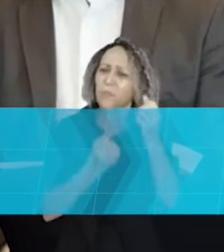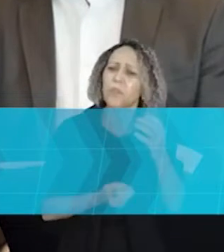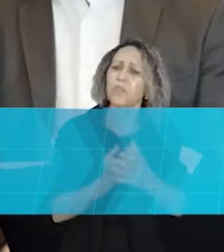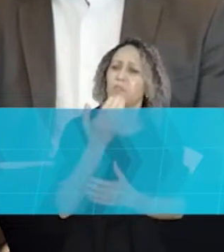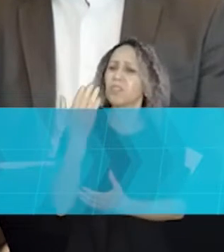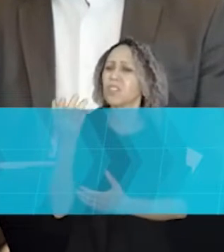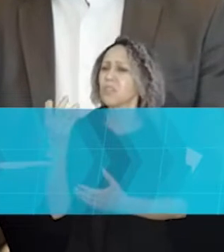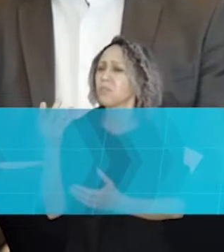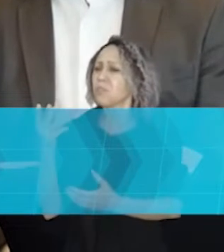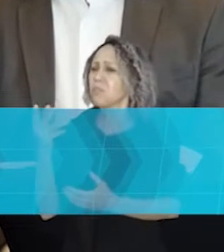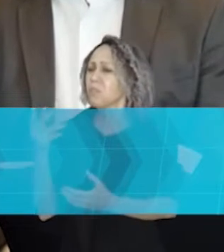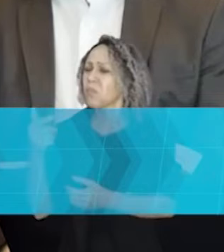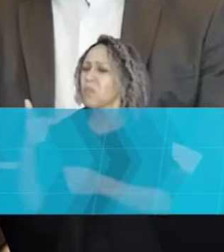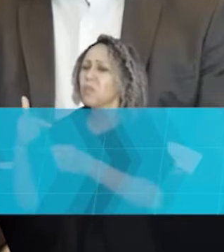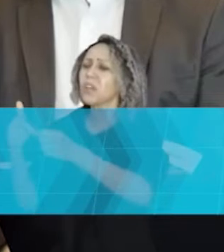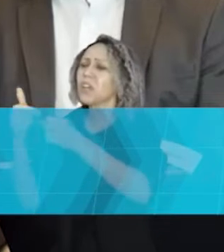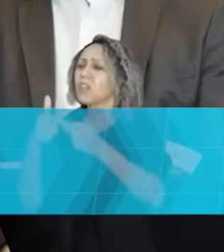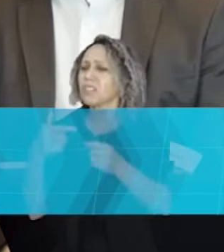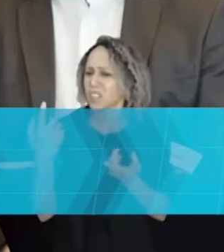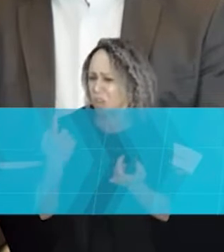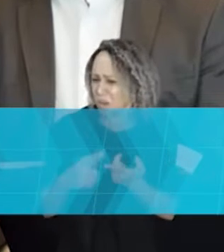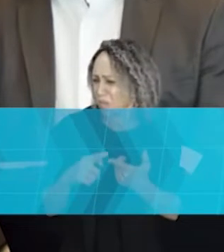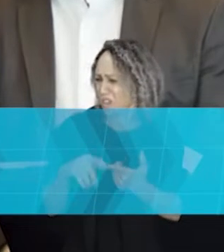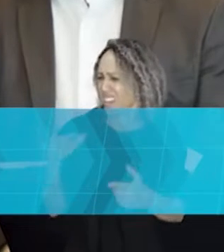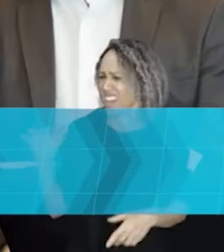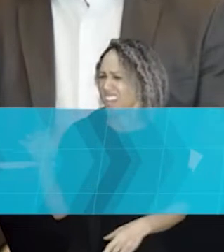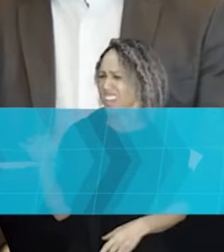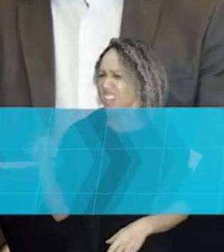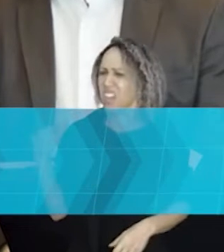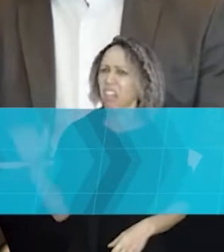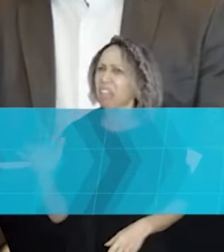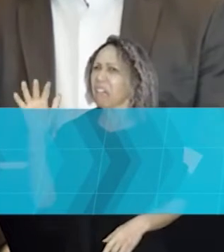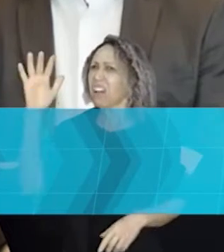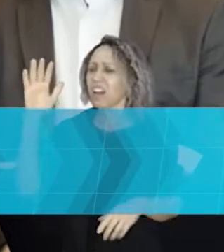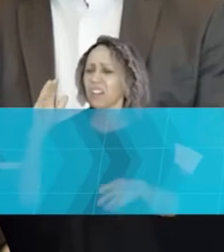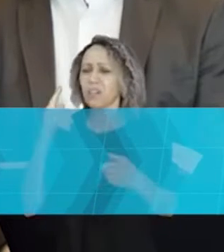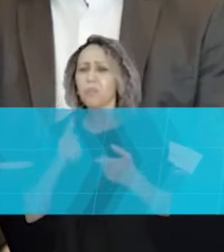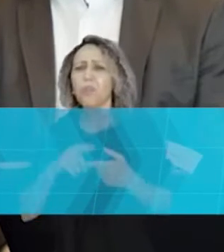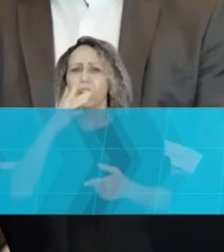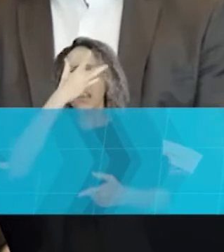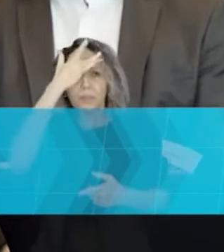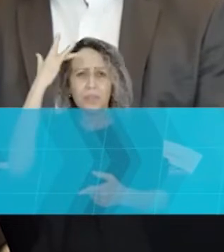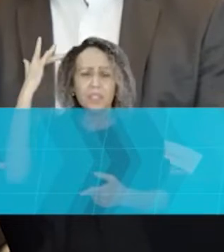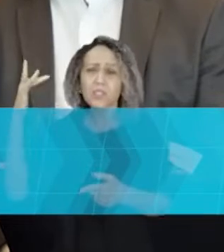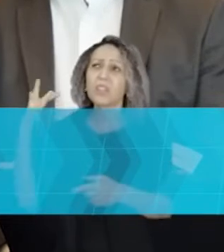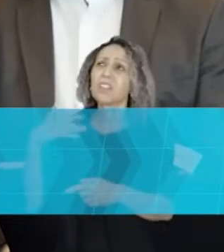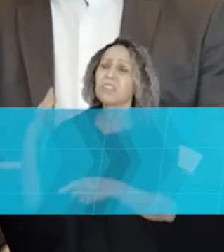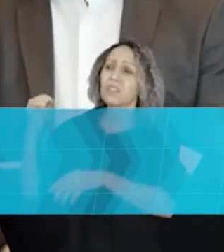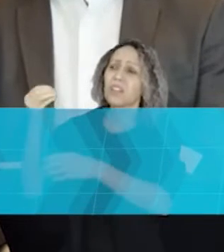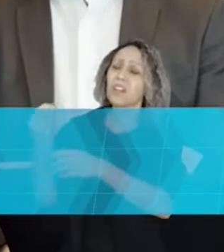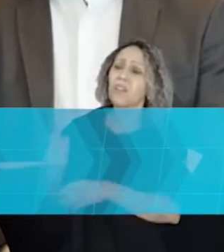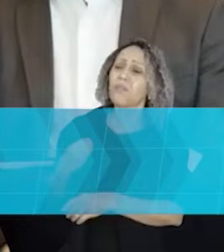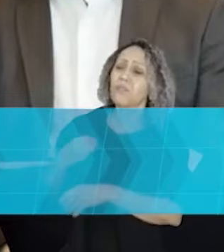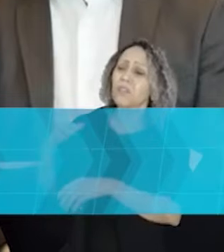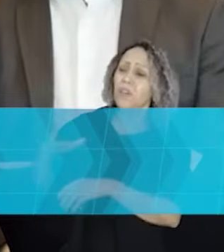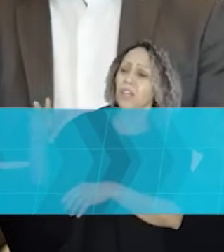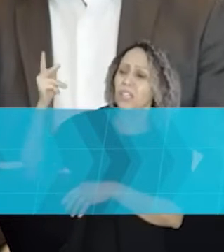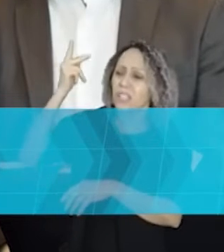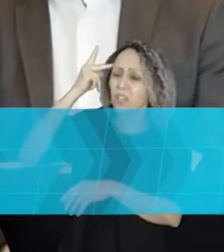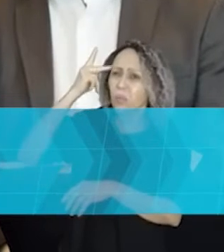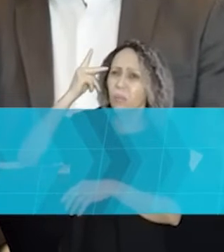que faz de São Paulo para o Ceará paga um preço e o cara que sai daqui para Argentina pagar o outro